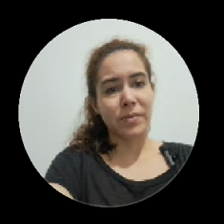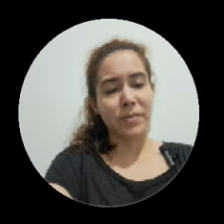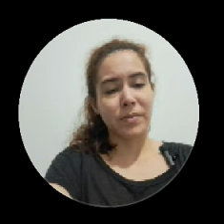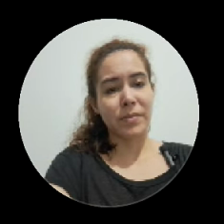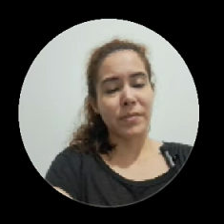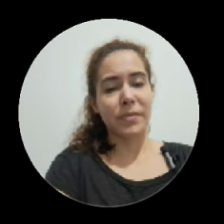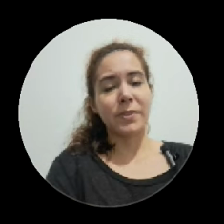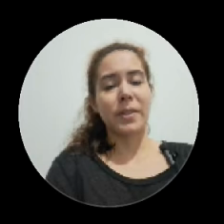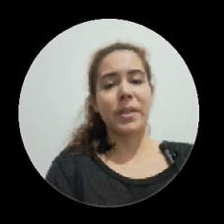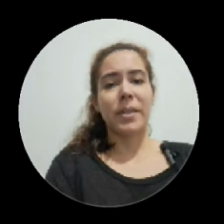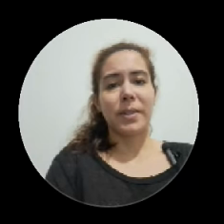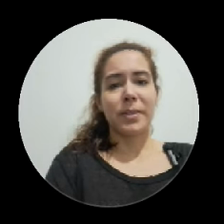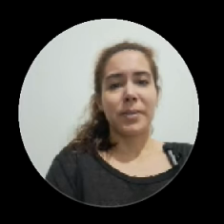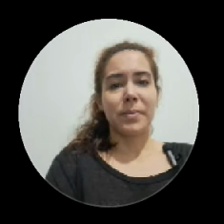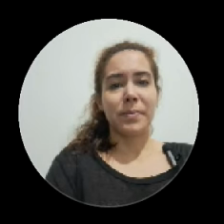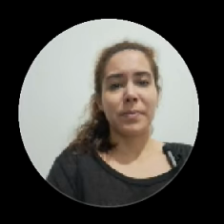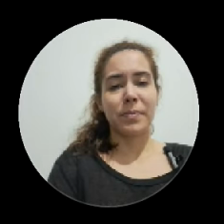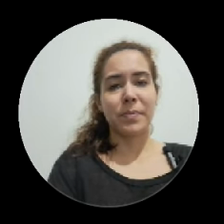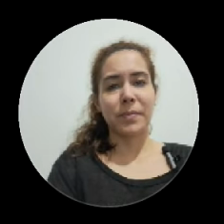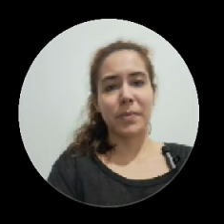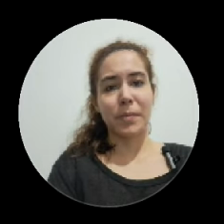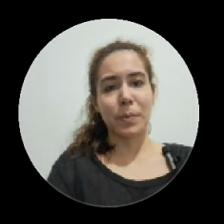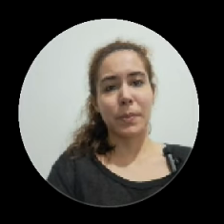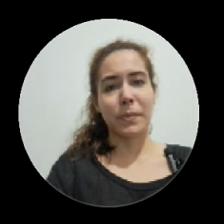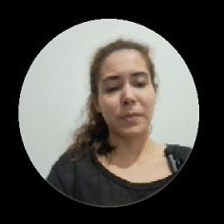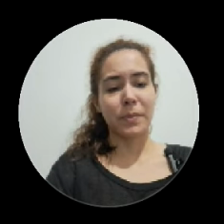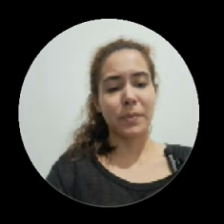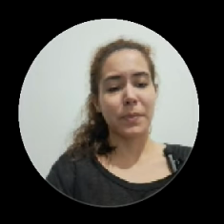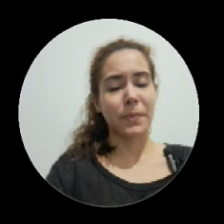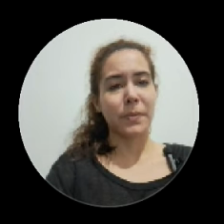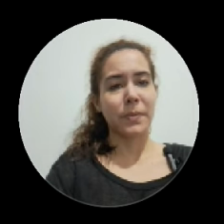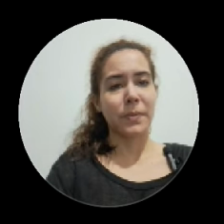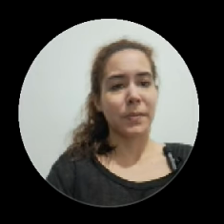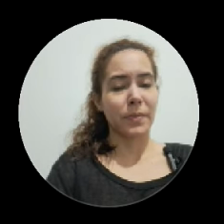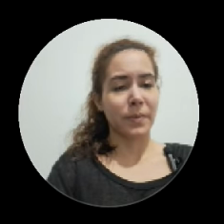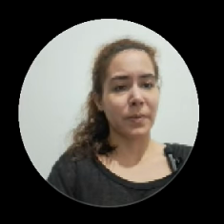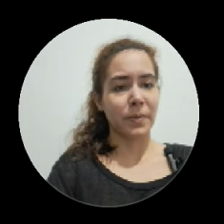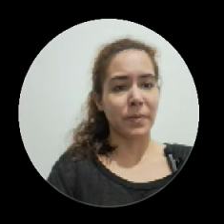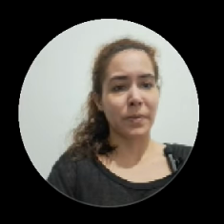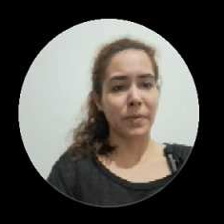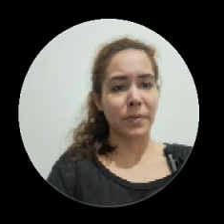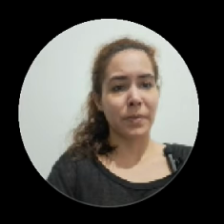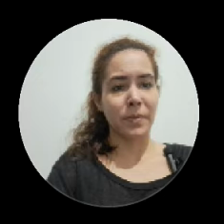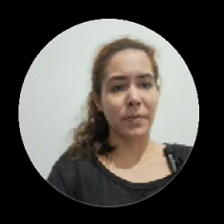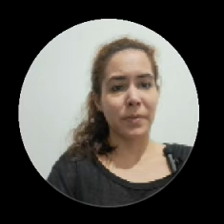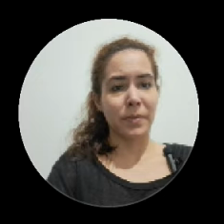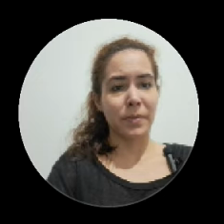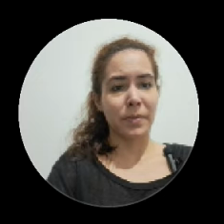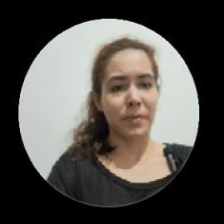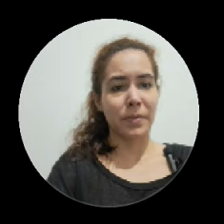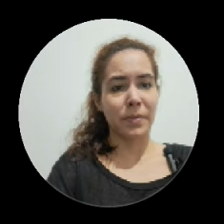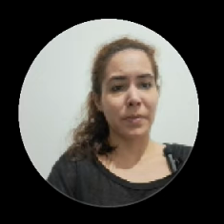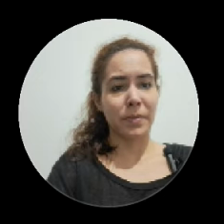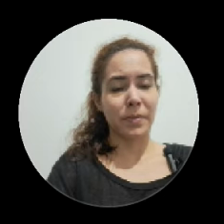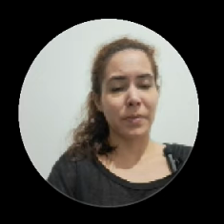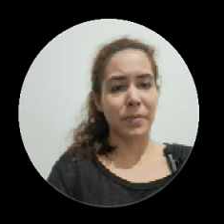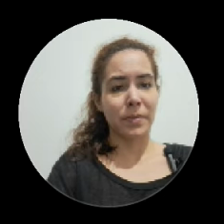Cara, a internet entrega umas pérolas pra gente, que assim, eu amo. E final de semana que vem a gente volta pra cá, pra Portugal.